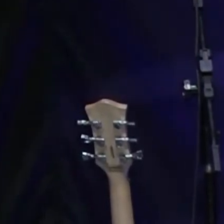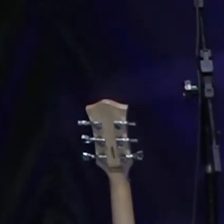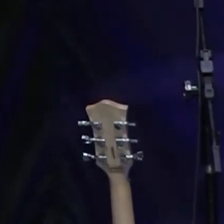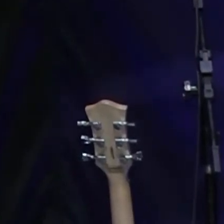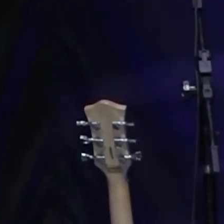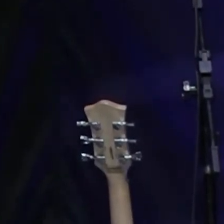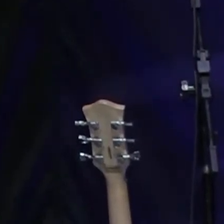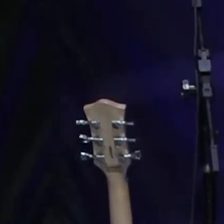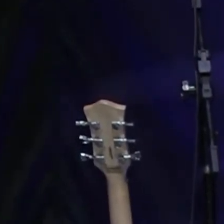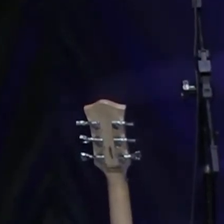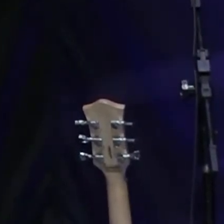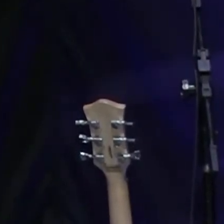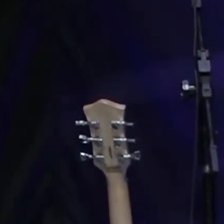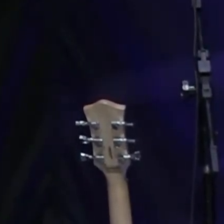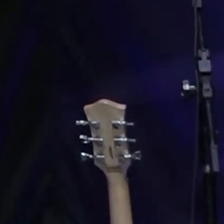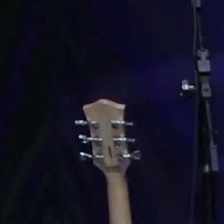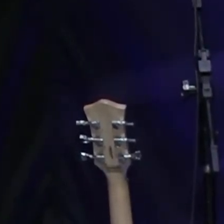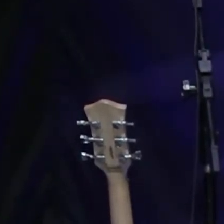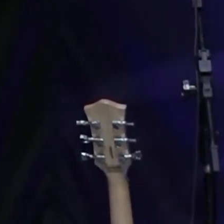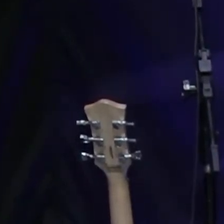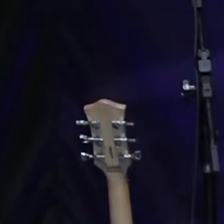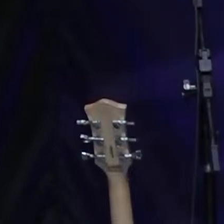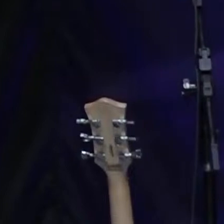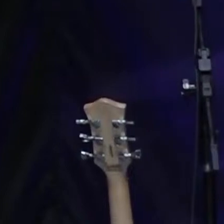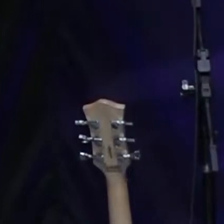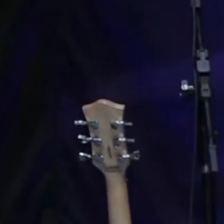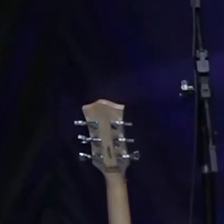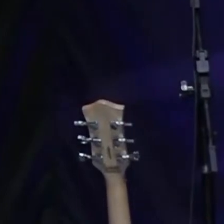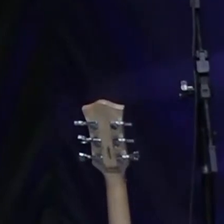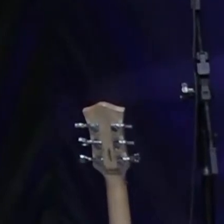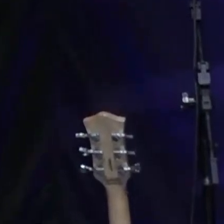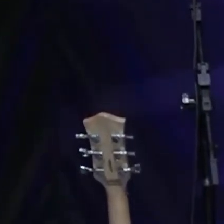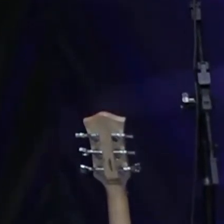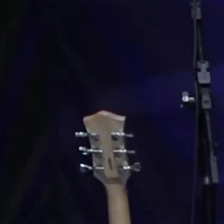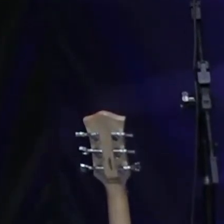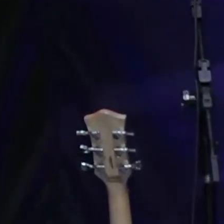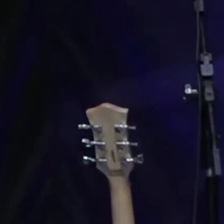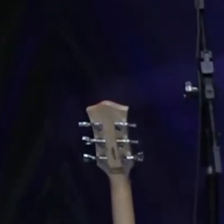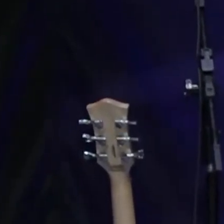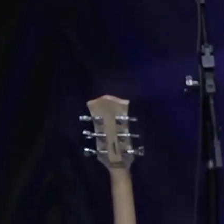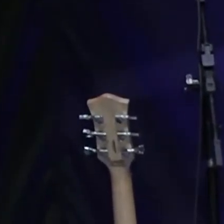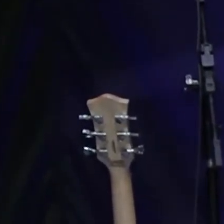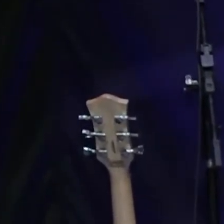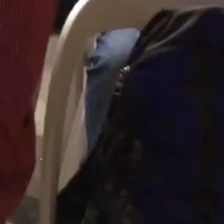da sua família. Dê uma olhadinha para ele, dê uma olhadinha. Mas pastor, ele é tão burro, é o burro mesmo.